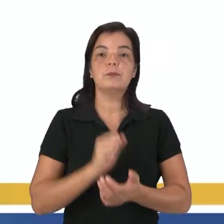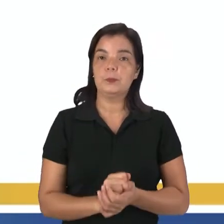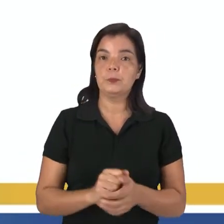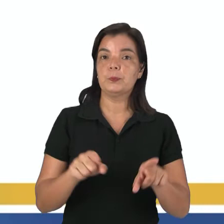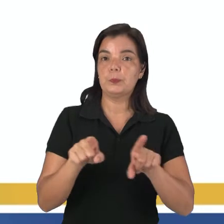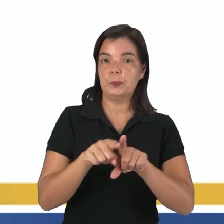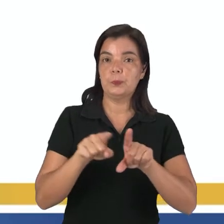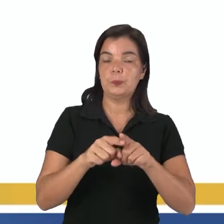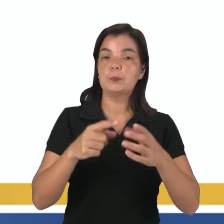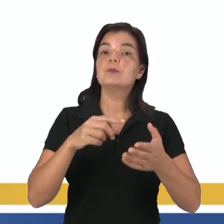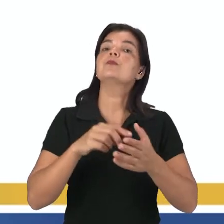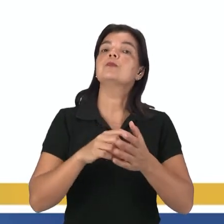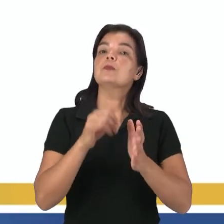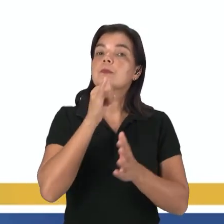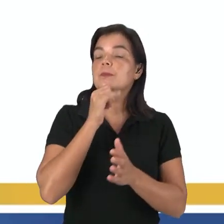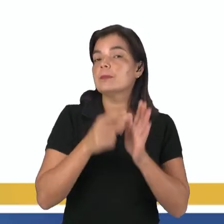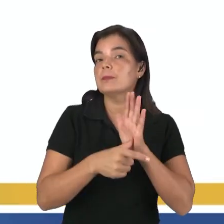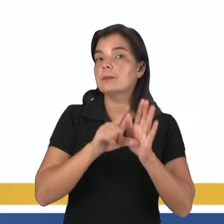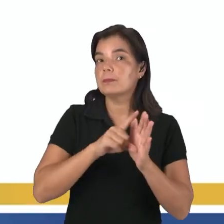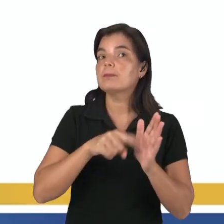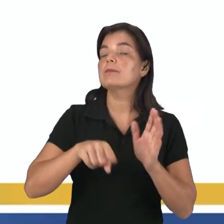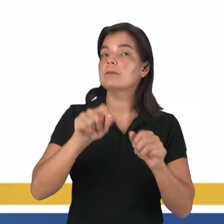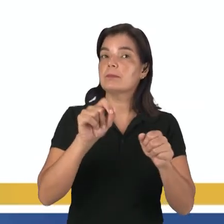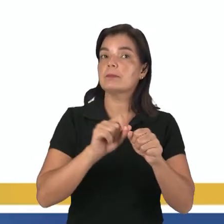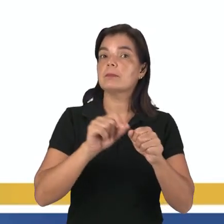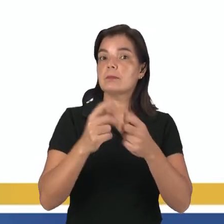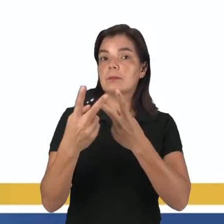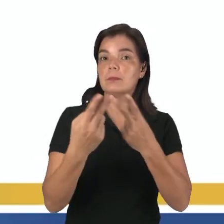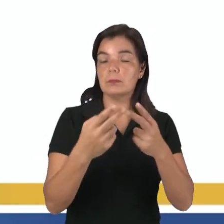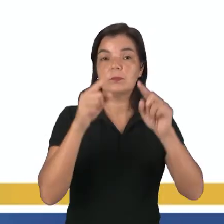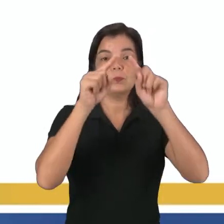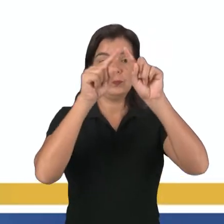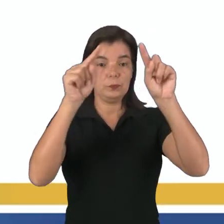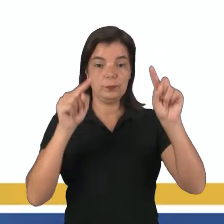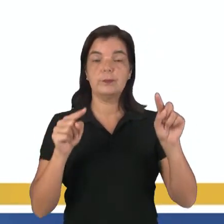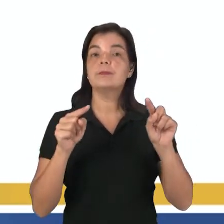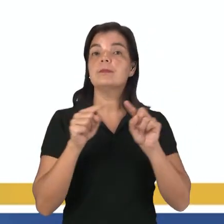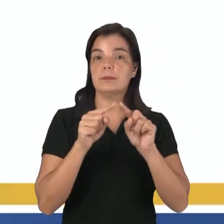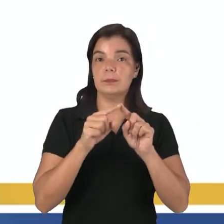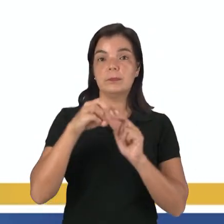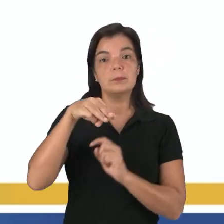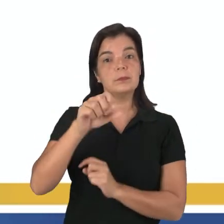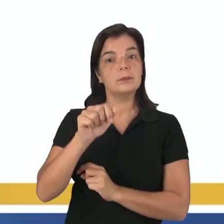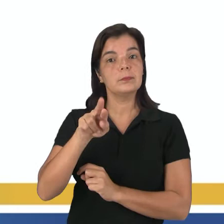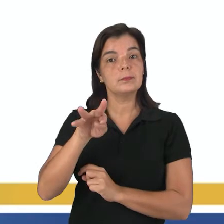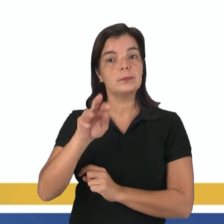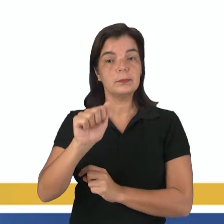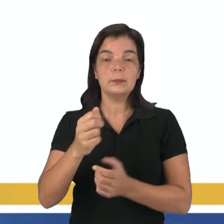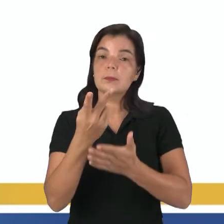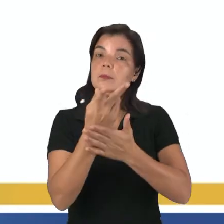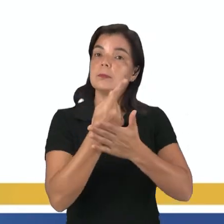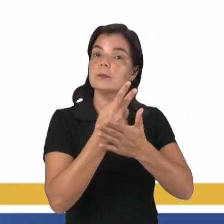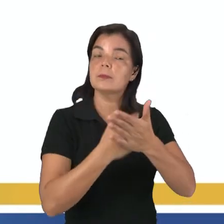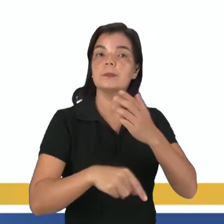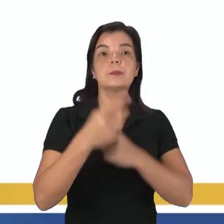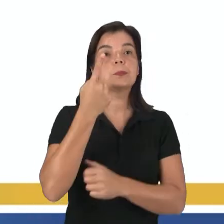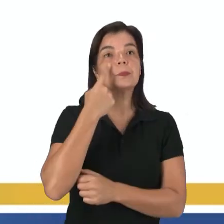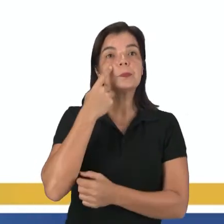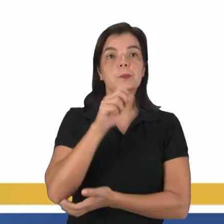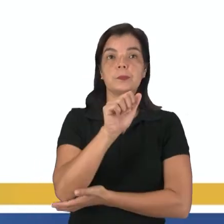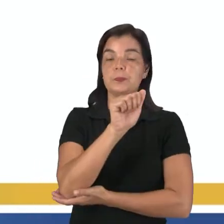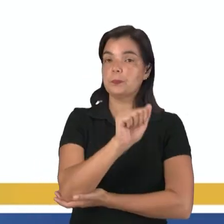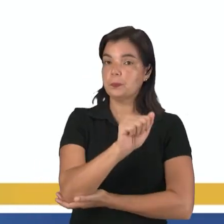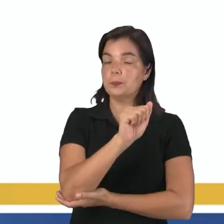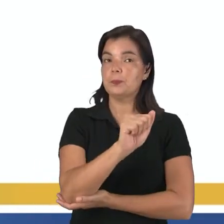lá no triângulo no exemplo anterior Nós também vamos fazer aqui com o quadrado né que Marta desenhou Então vamos começar